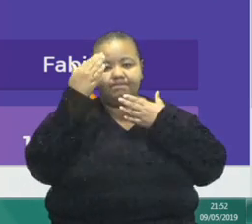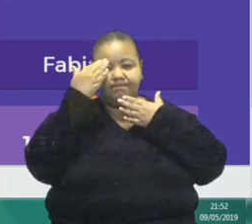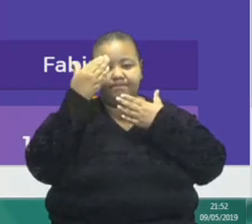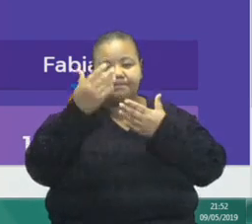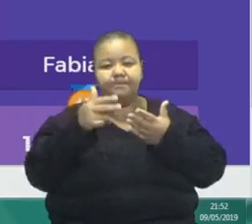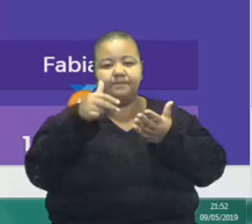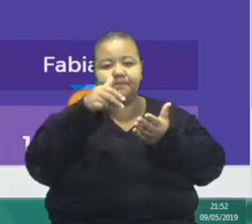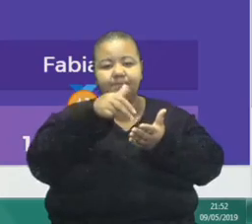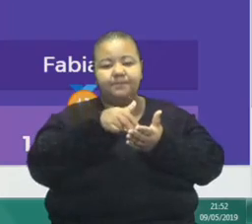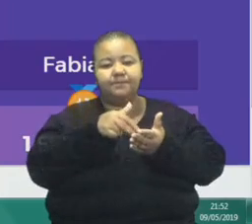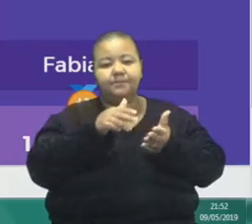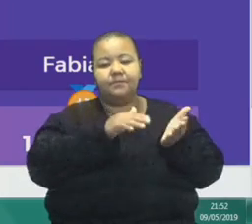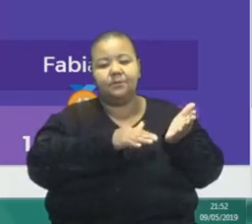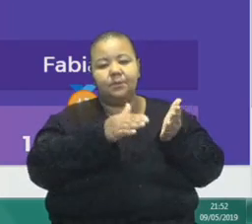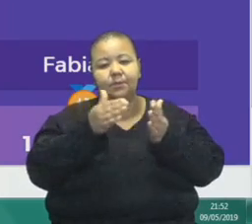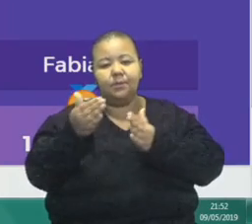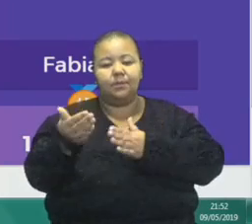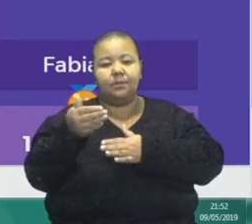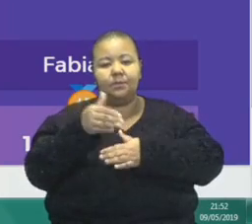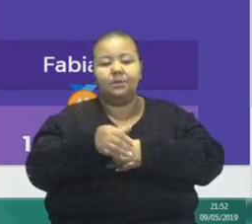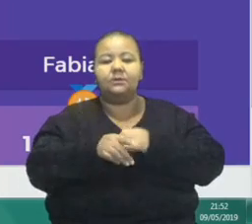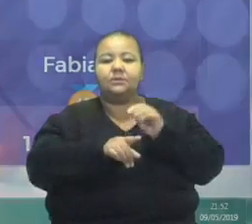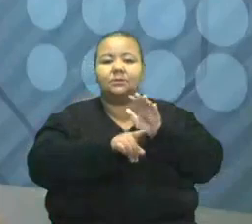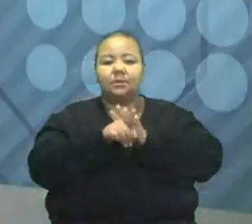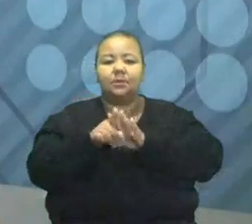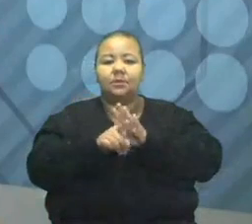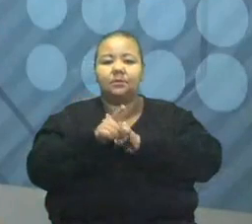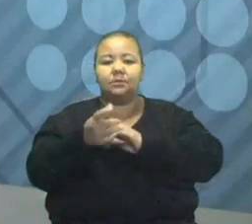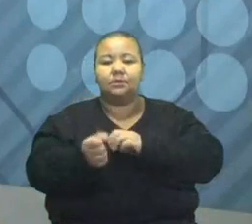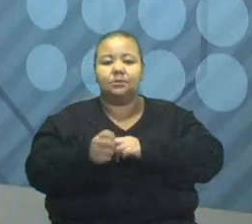sua participação ao longo dessas perguntas que nós